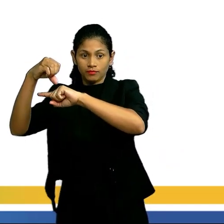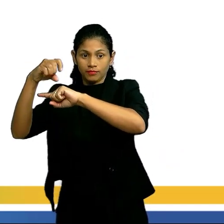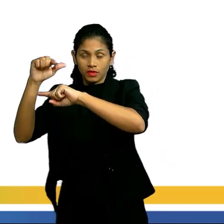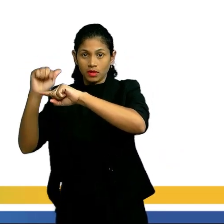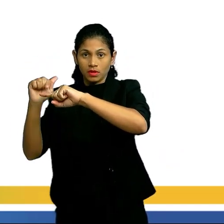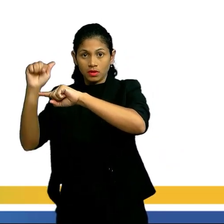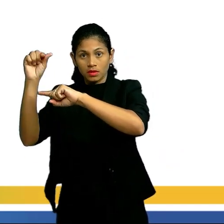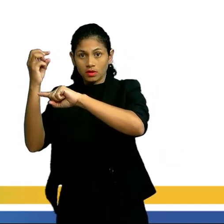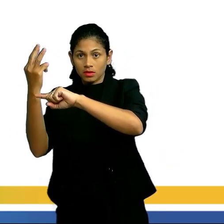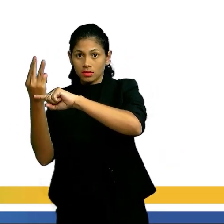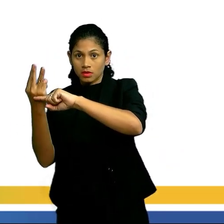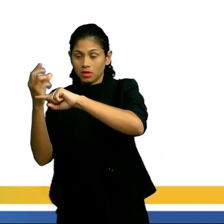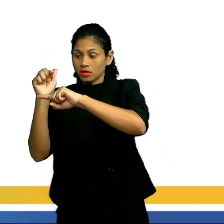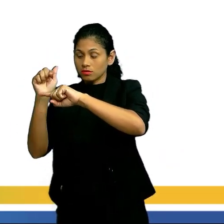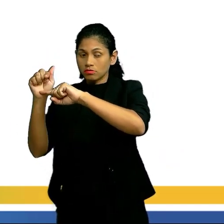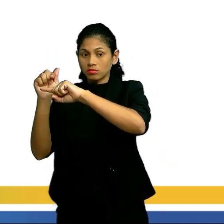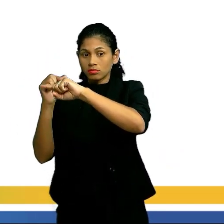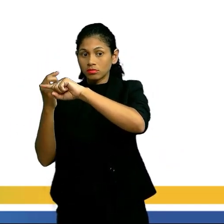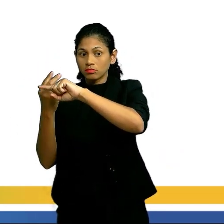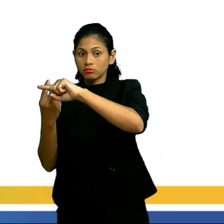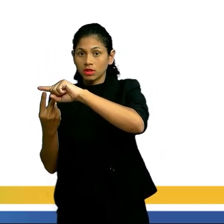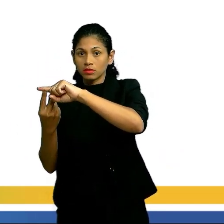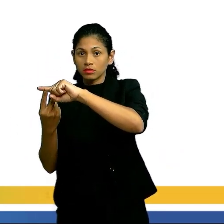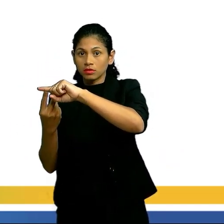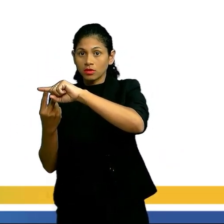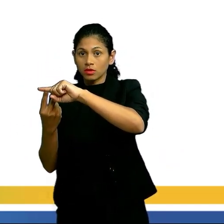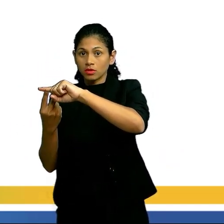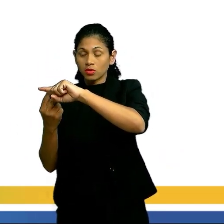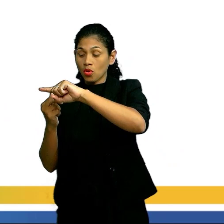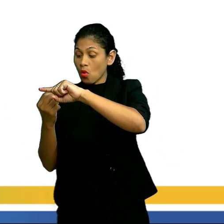2. E o 2 que está aí embaixo como